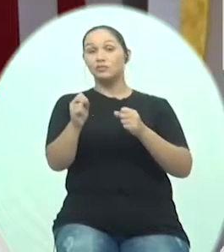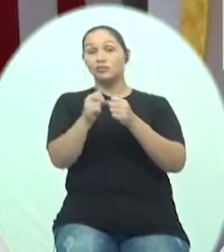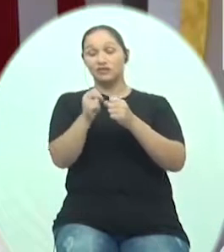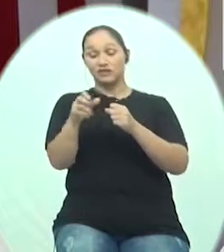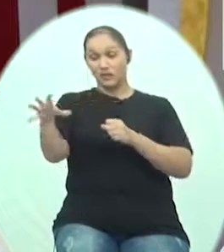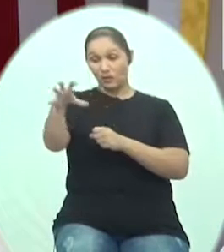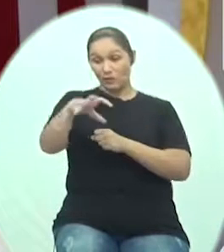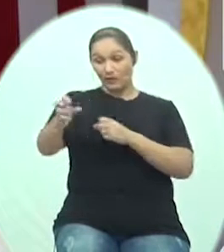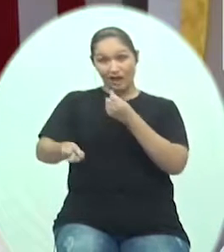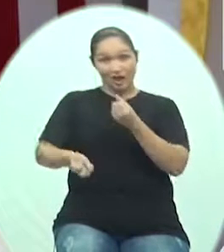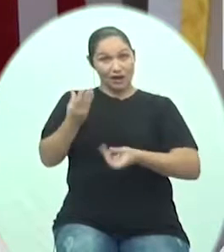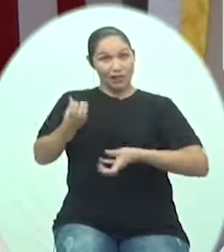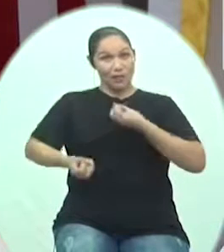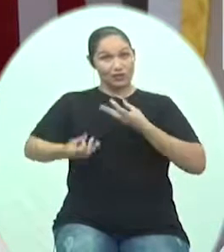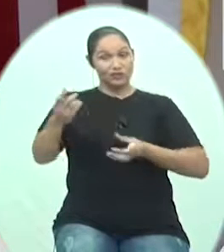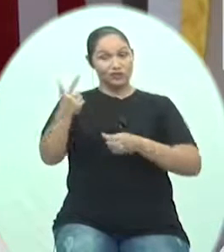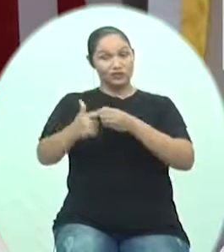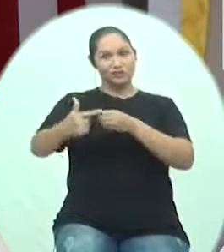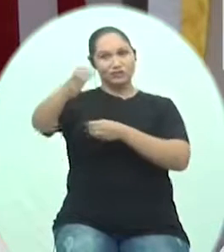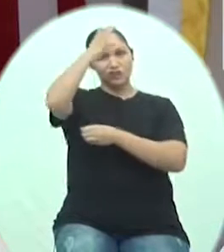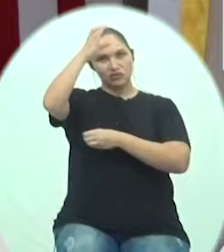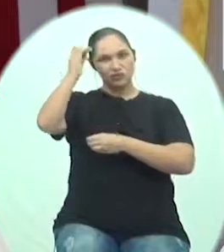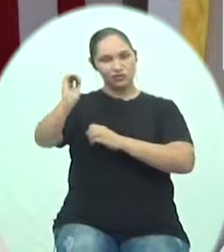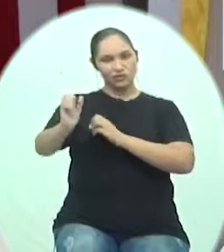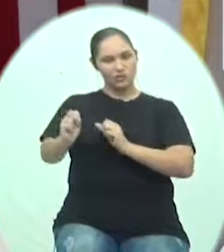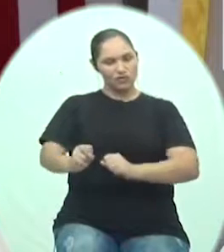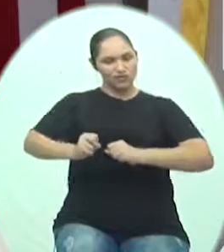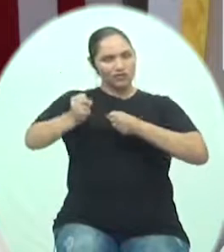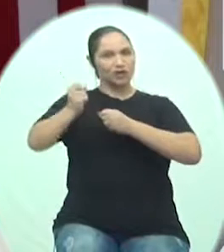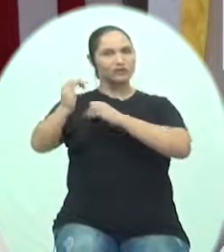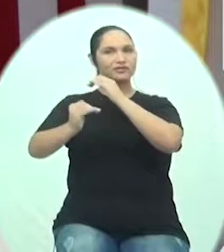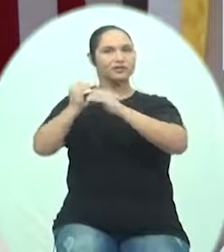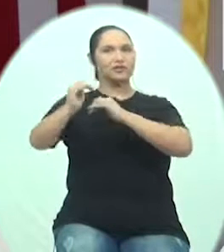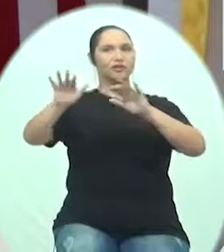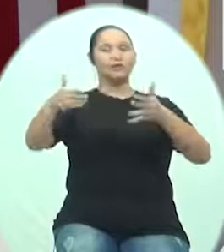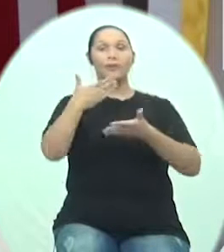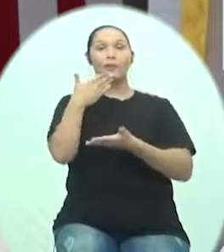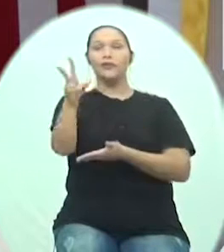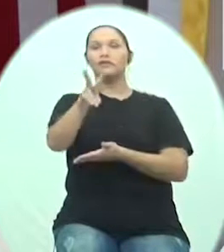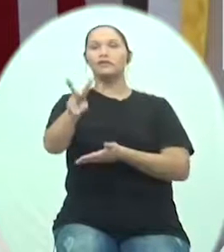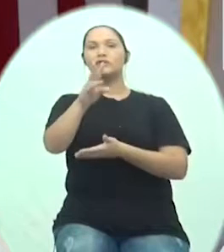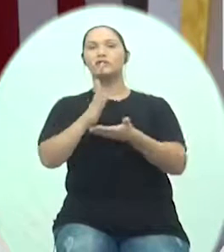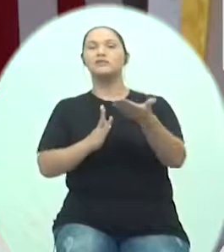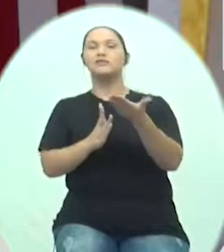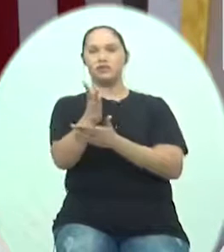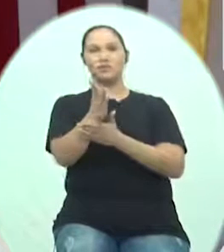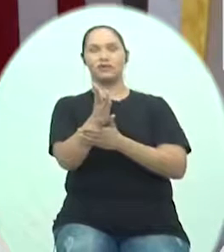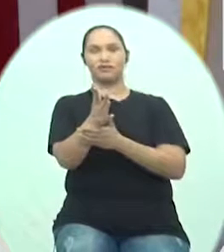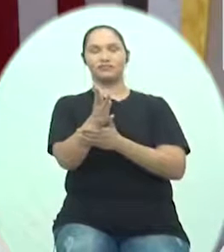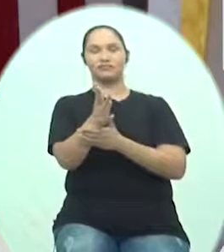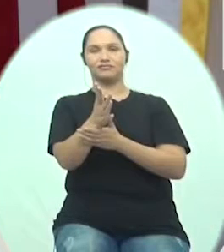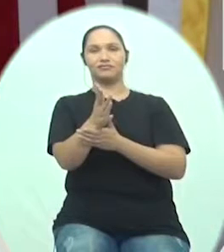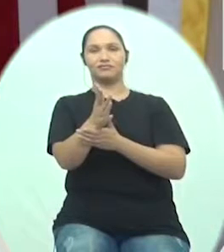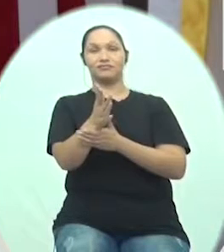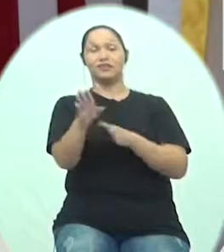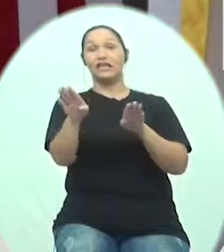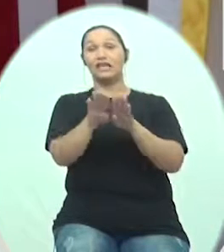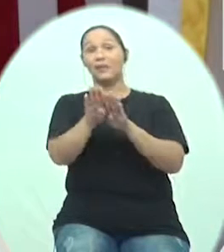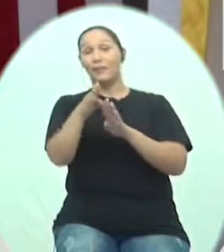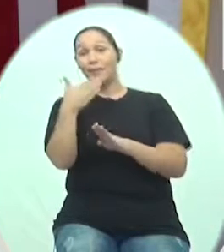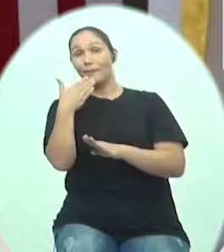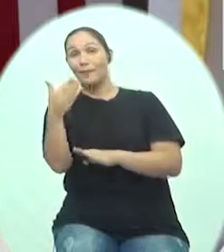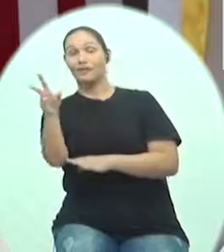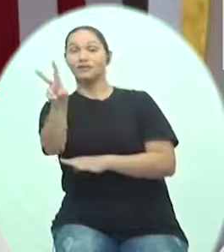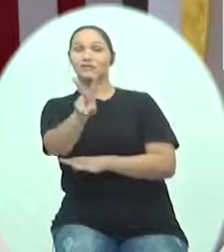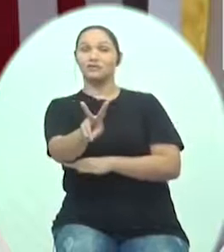setor produtivo da nossa cidade por isso eu Peço aprovação dos colegas vereadores desse requerimento e já estendo os convites